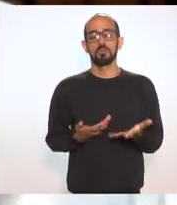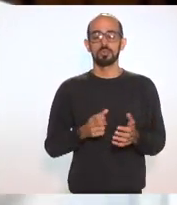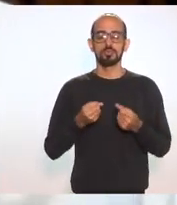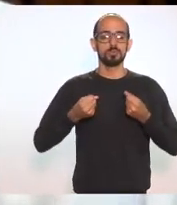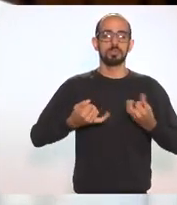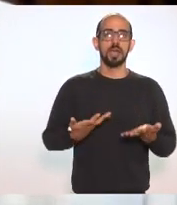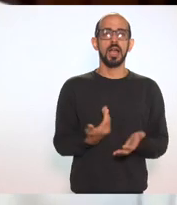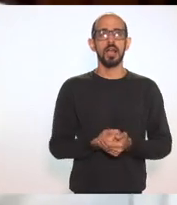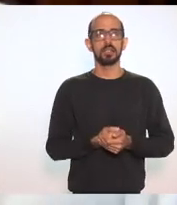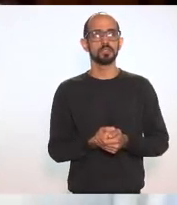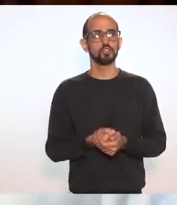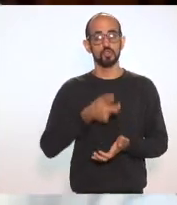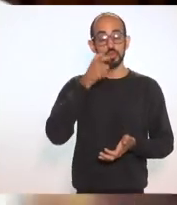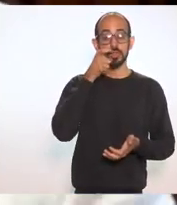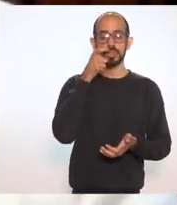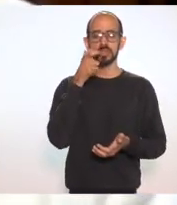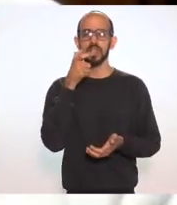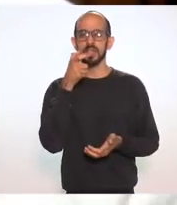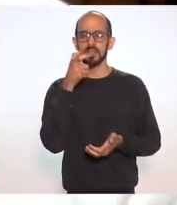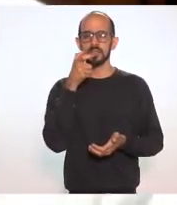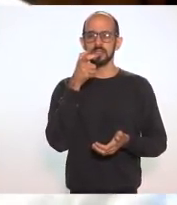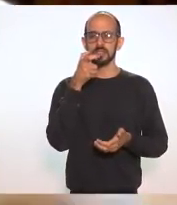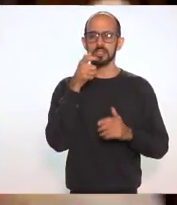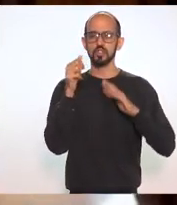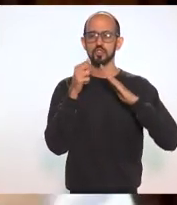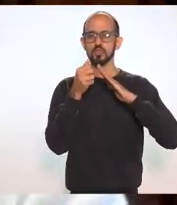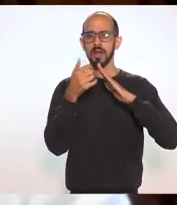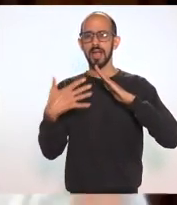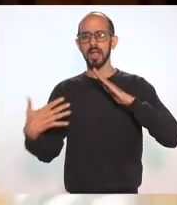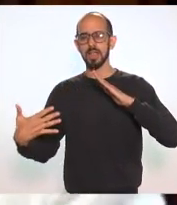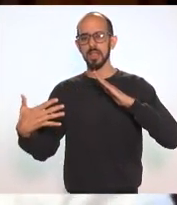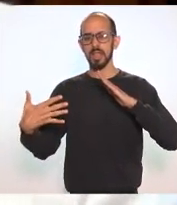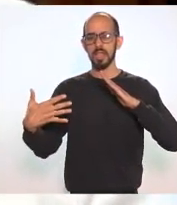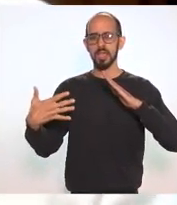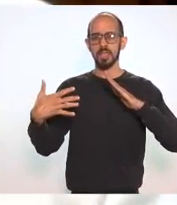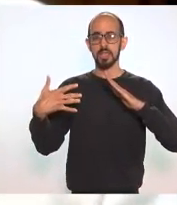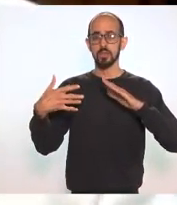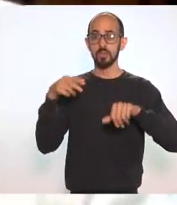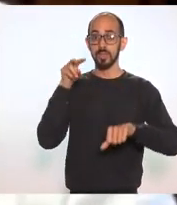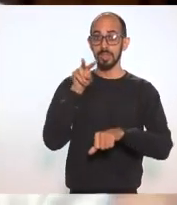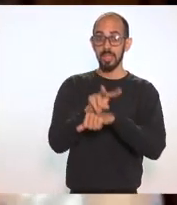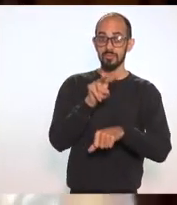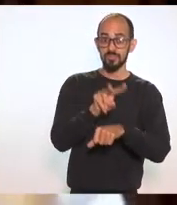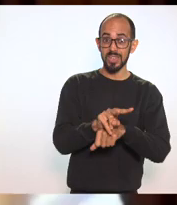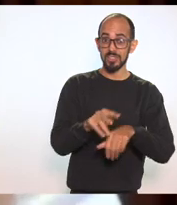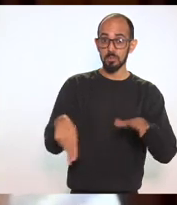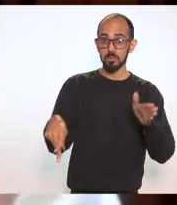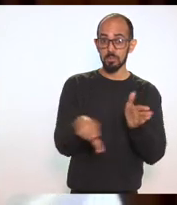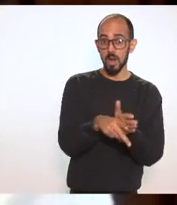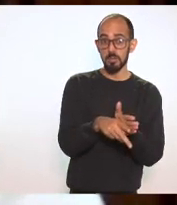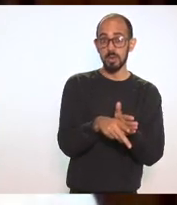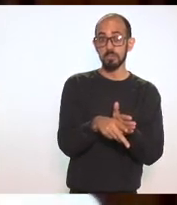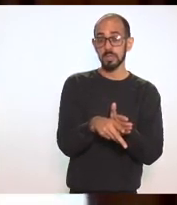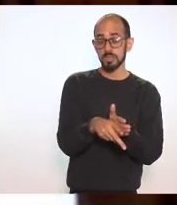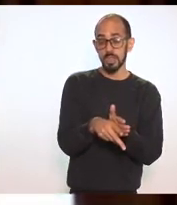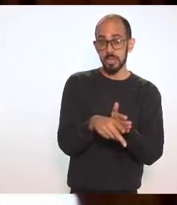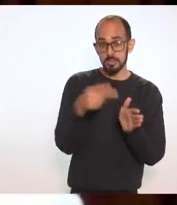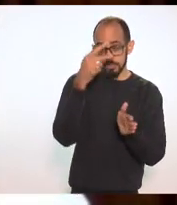de interesse de um terreiro que defende especificamente não só aqueles